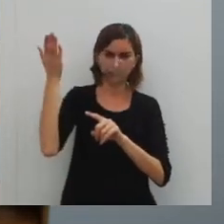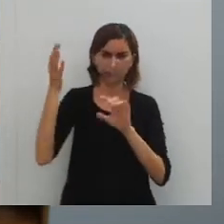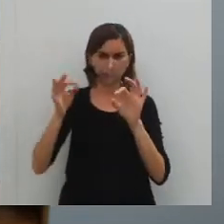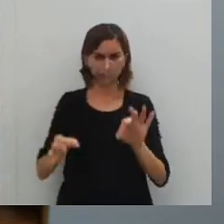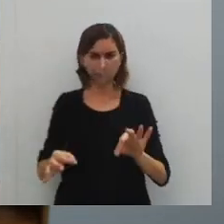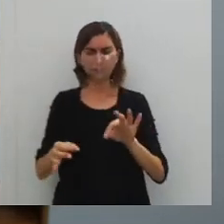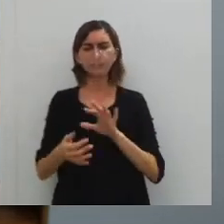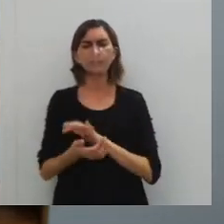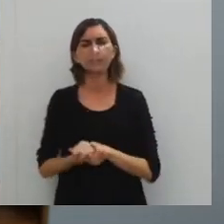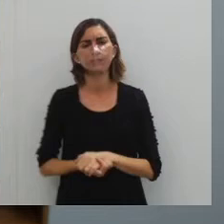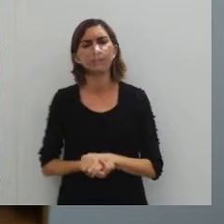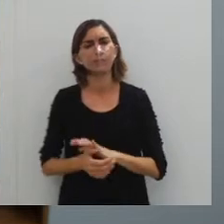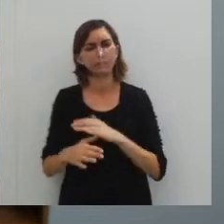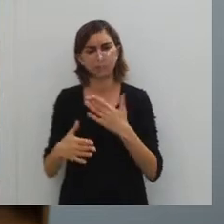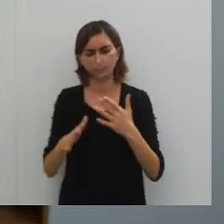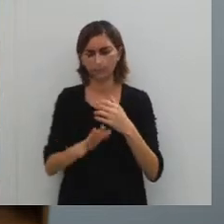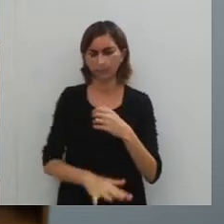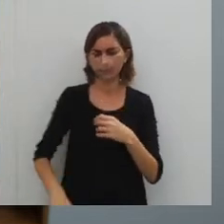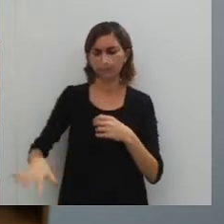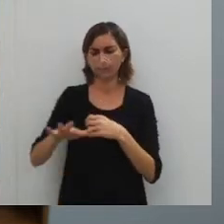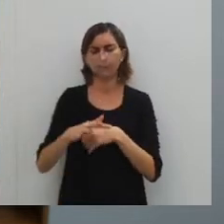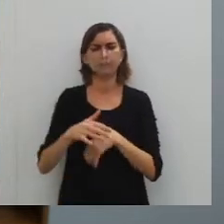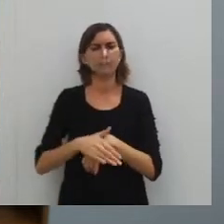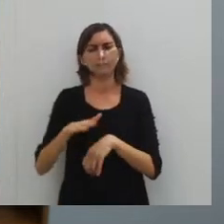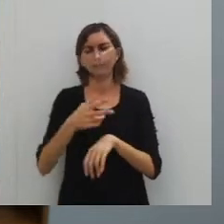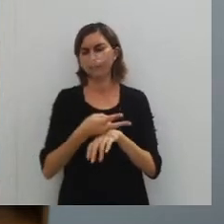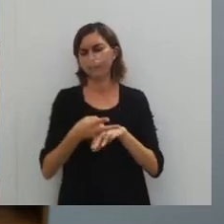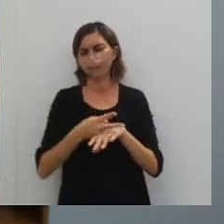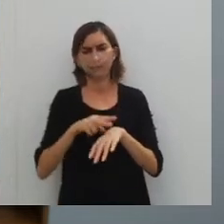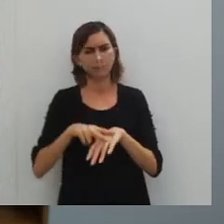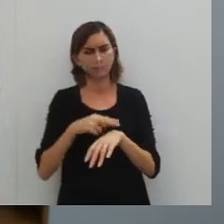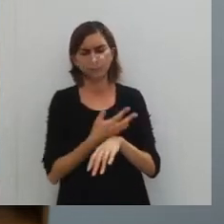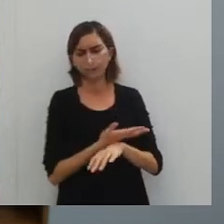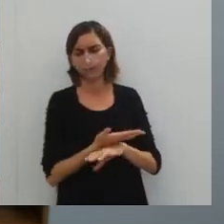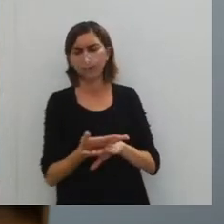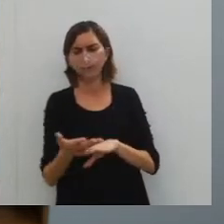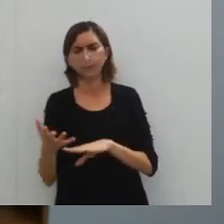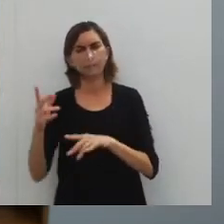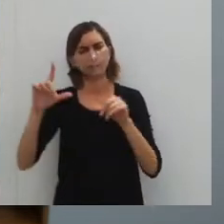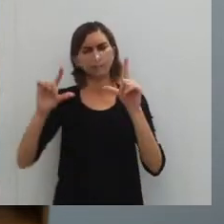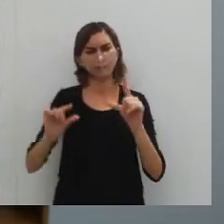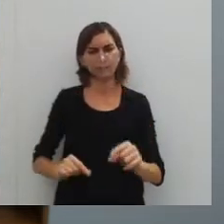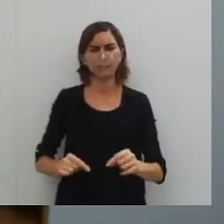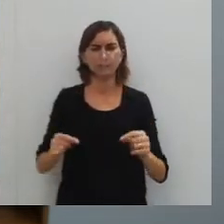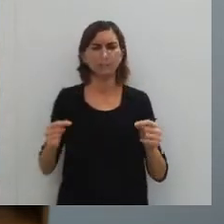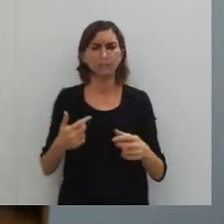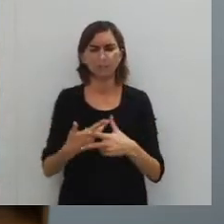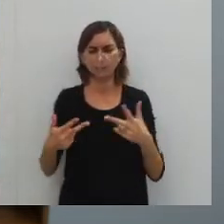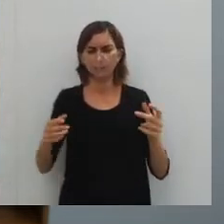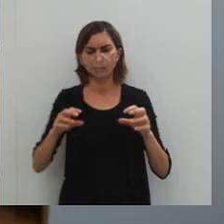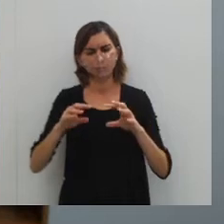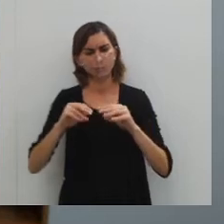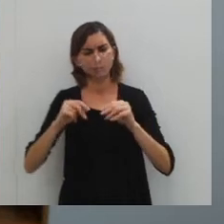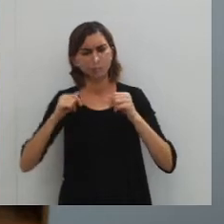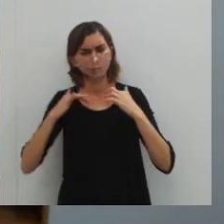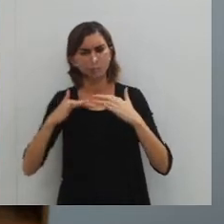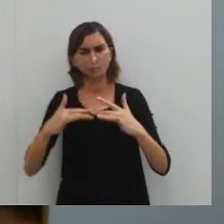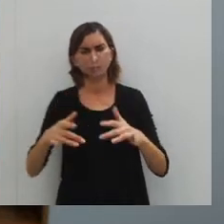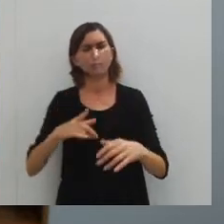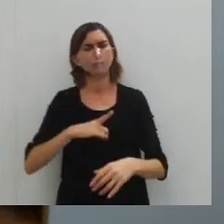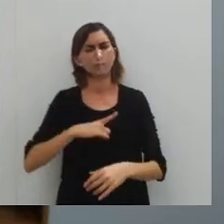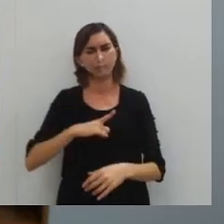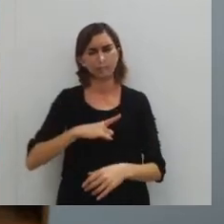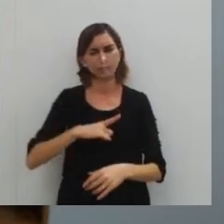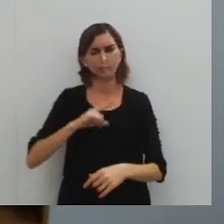certo? Áreas mais verdes, com menos impermeabilização do solo, elas